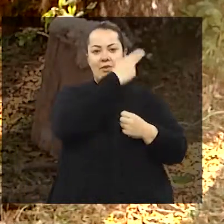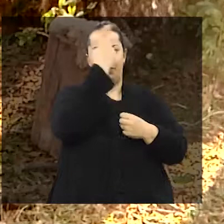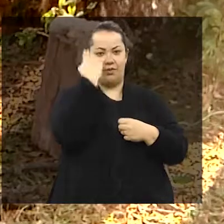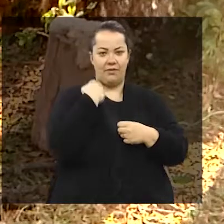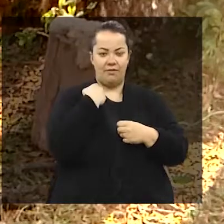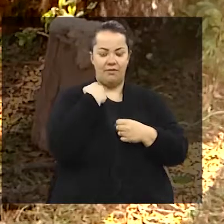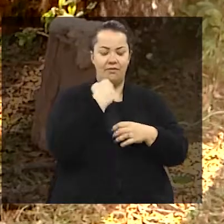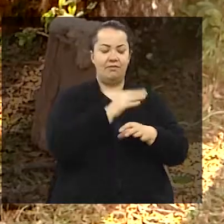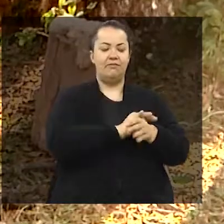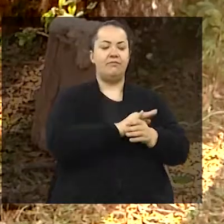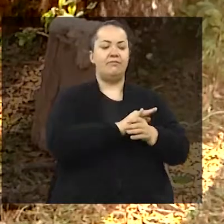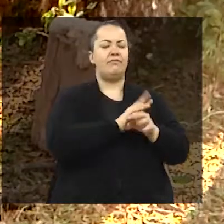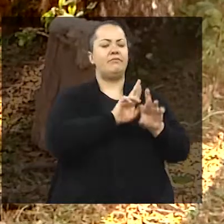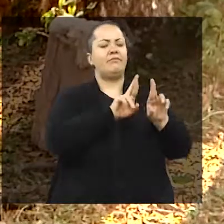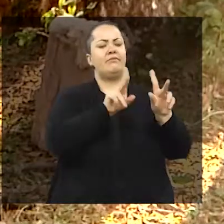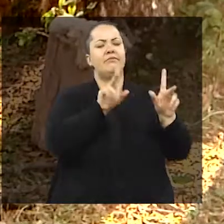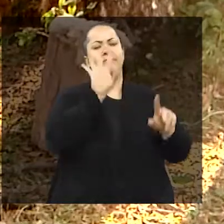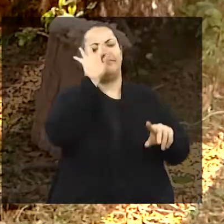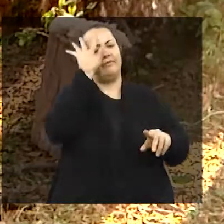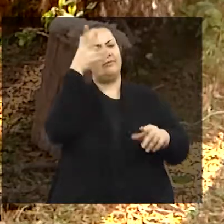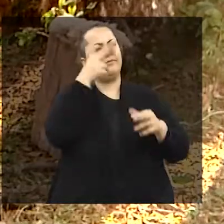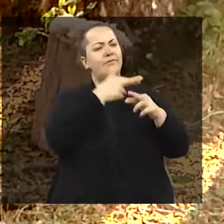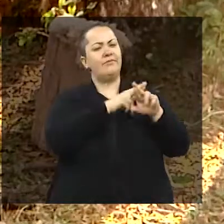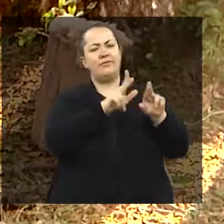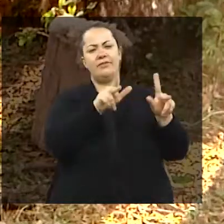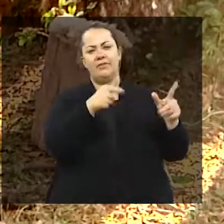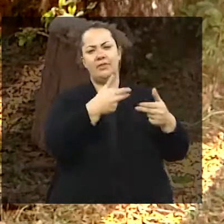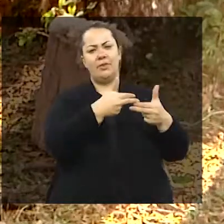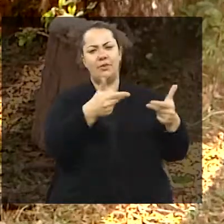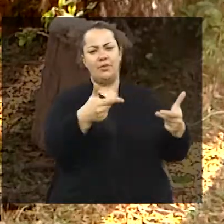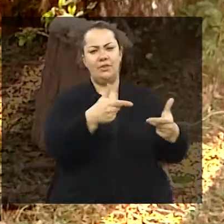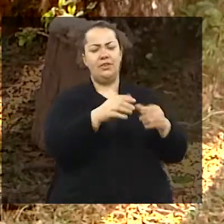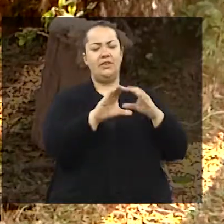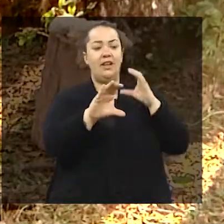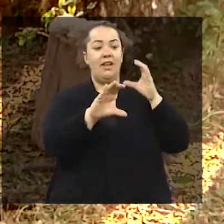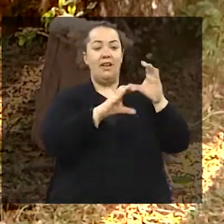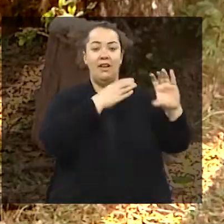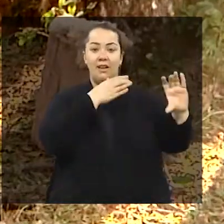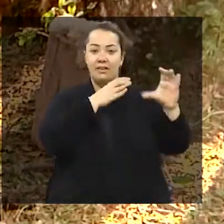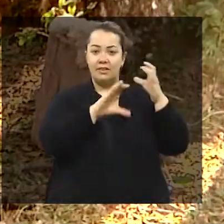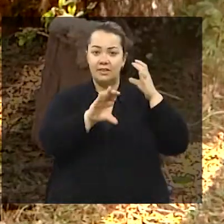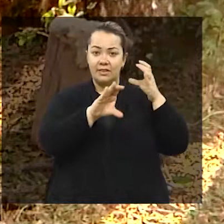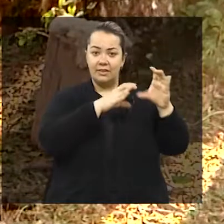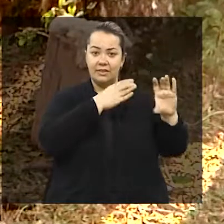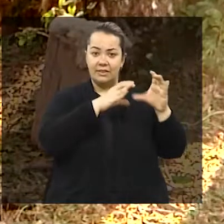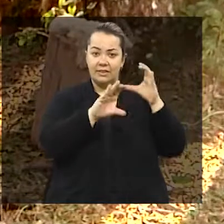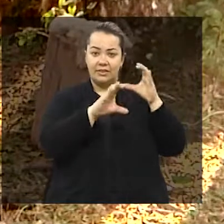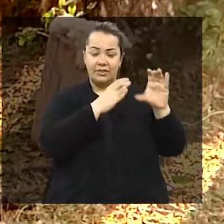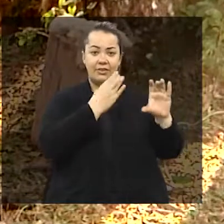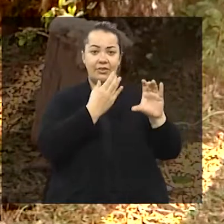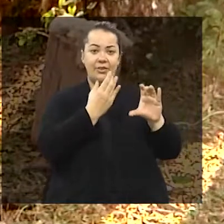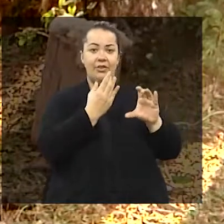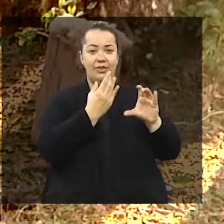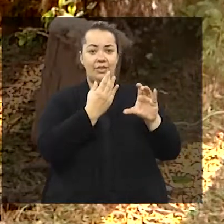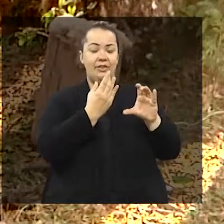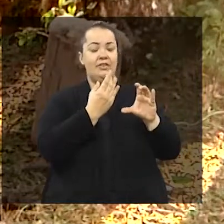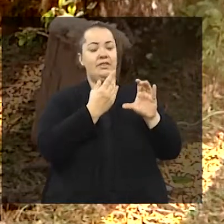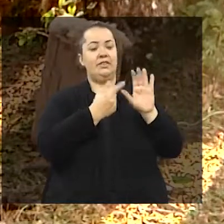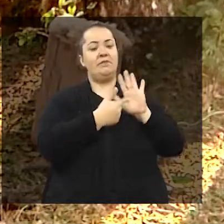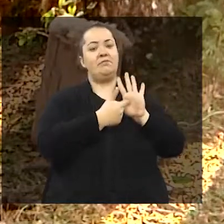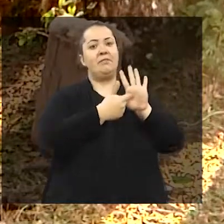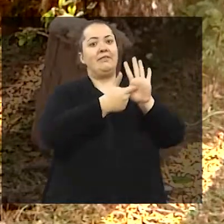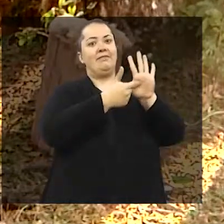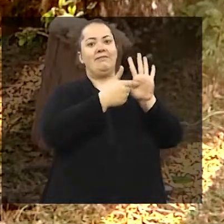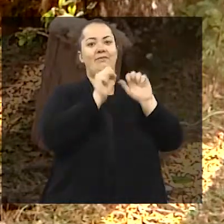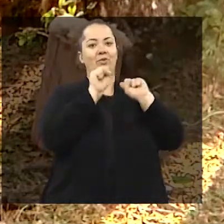buscássemos outro local em 2015 nós a CIE a Associação Comercial abriu espaço para nós lá junto com